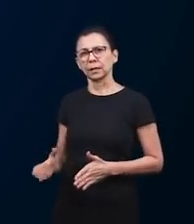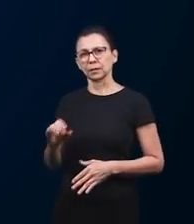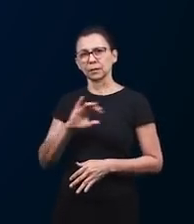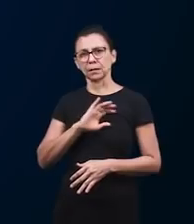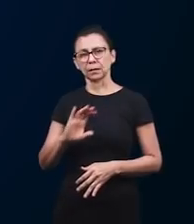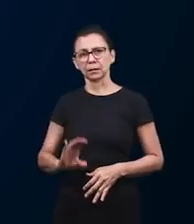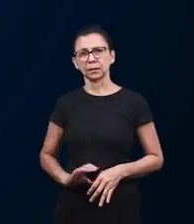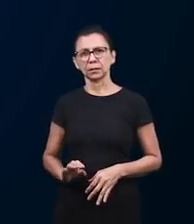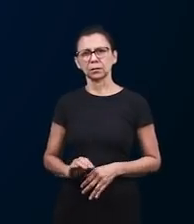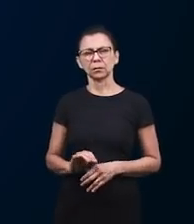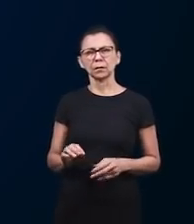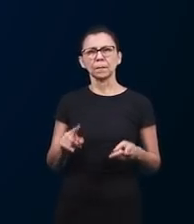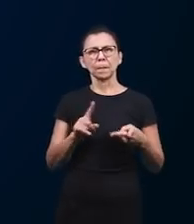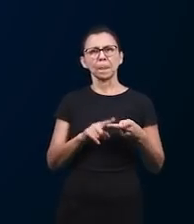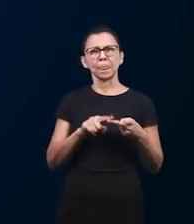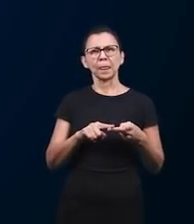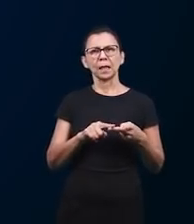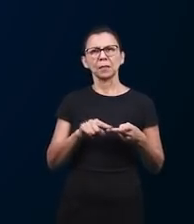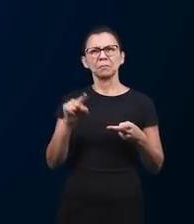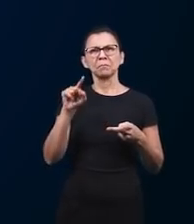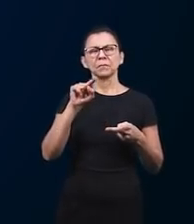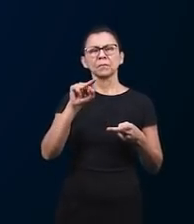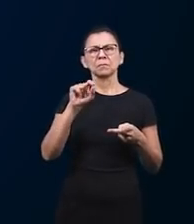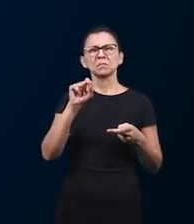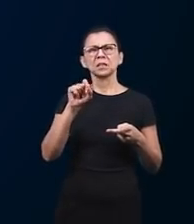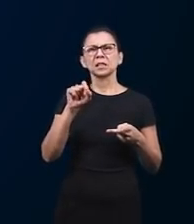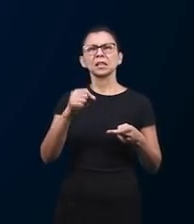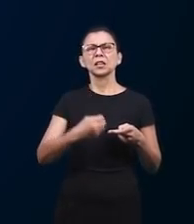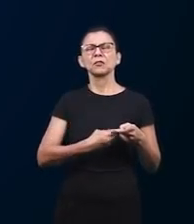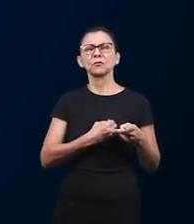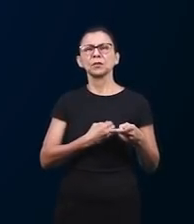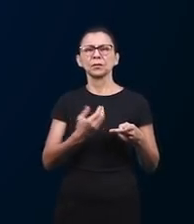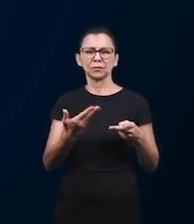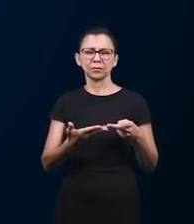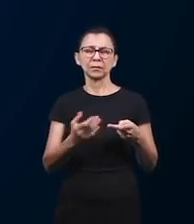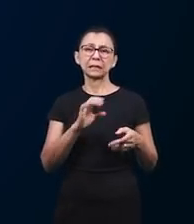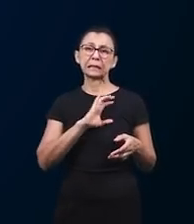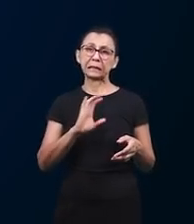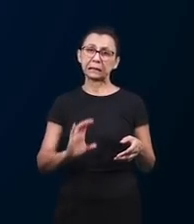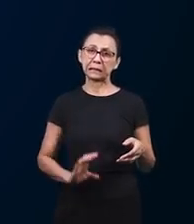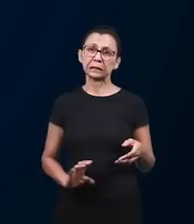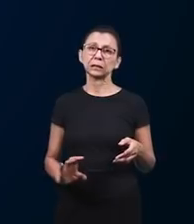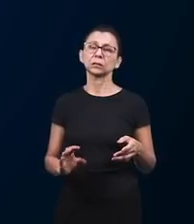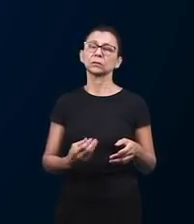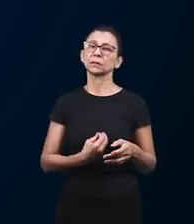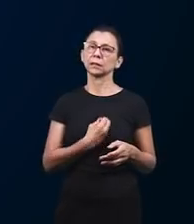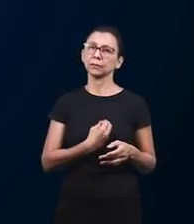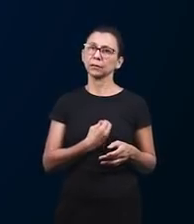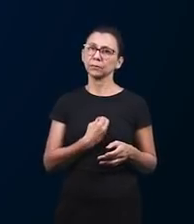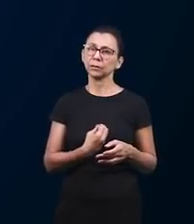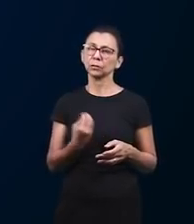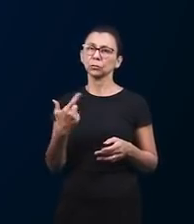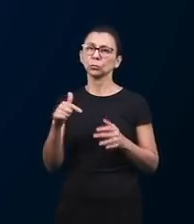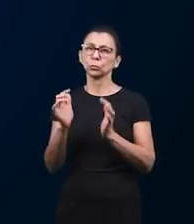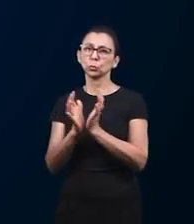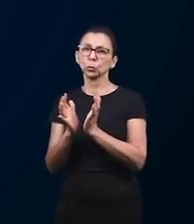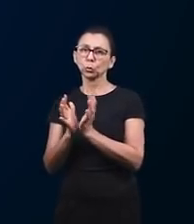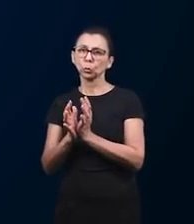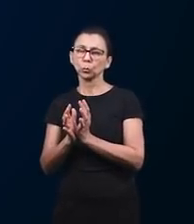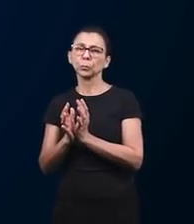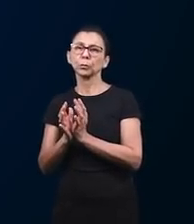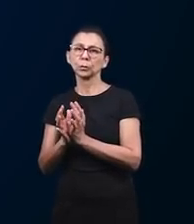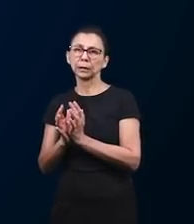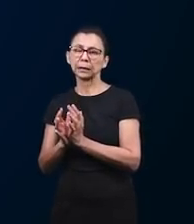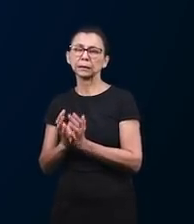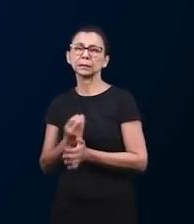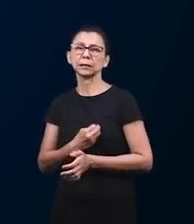O Cristo. Cristo estava vivo, ele permanecia vivo, no meio dos restantes. E B, quem estava morto? O cristianismo estava